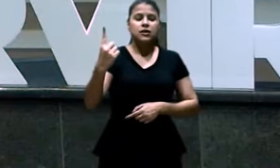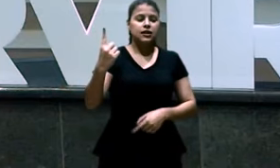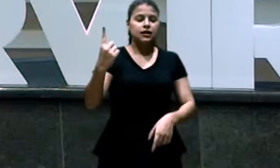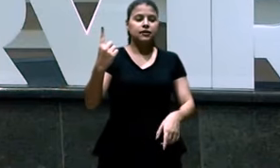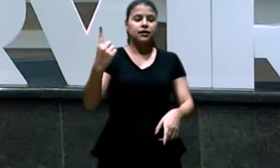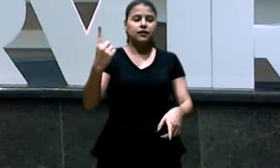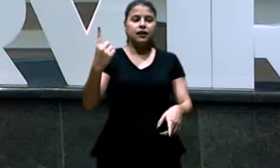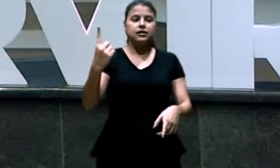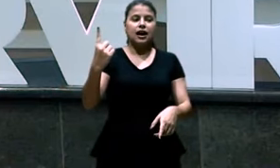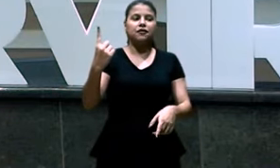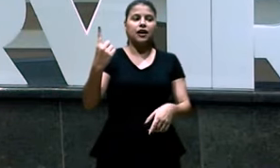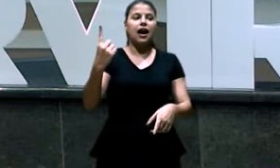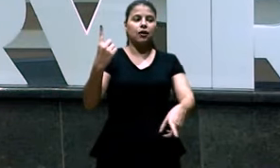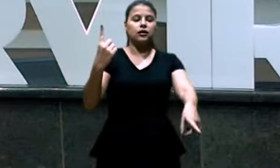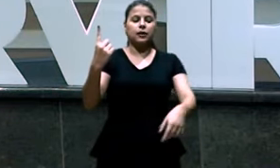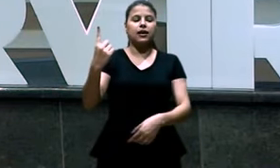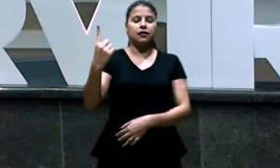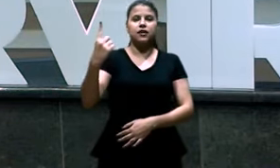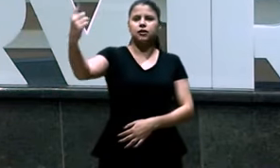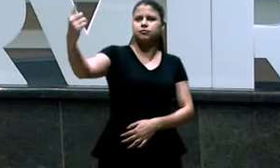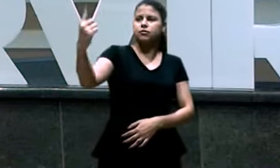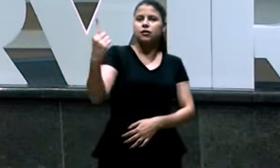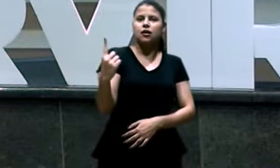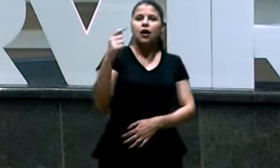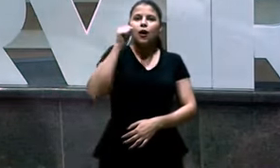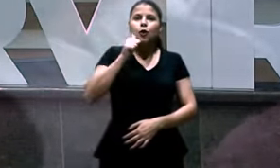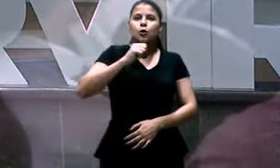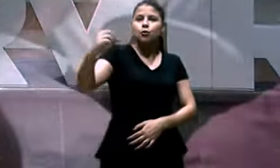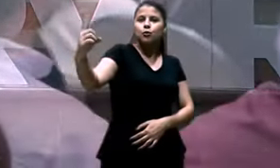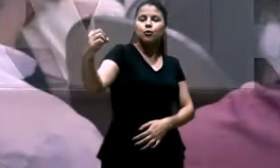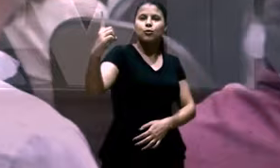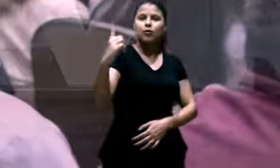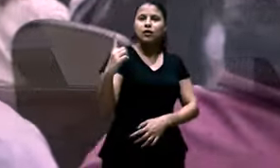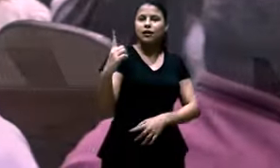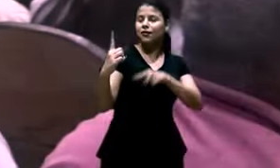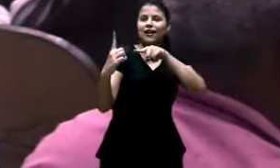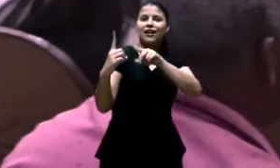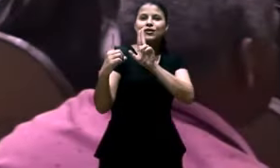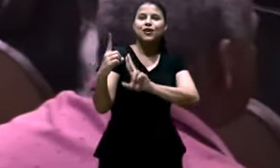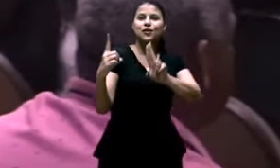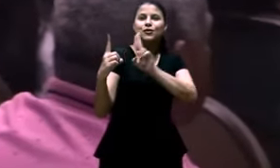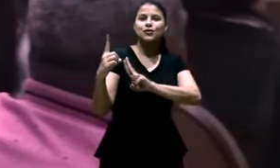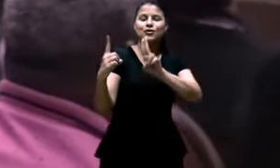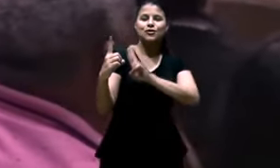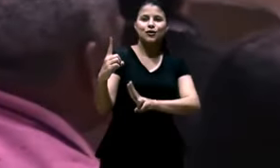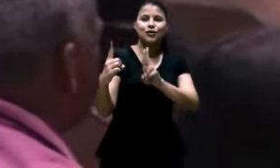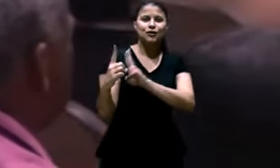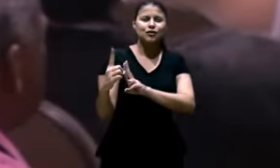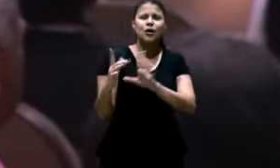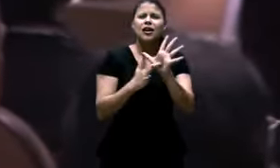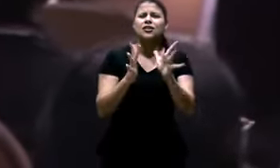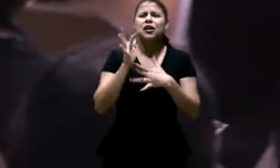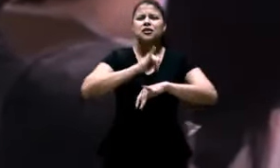"Tô cansado. Como homem, ele cansa. Como Deus, vinde a mim. Os